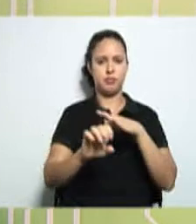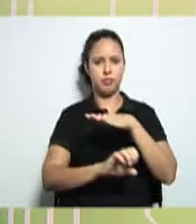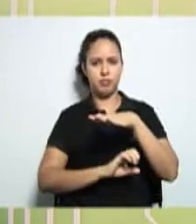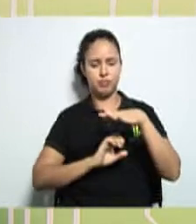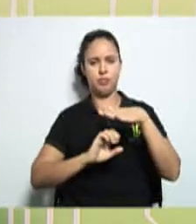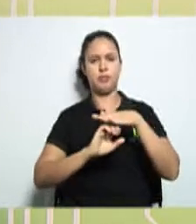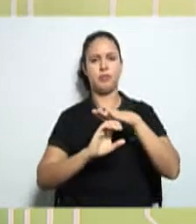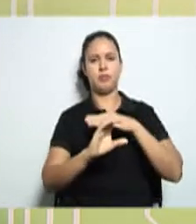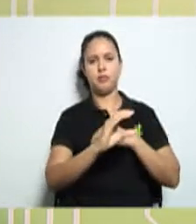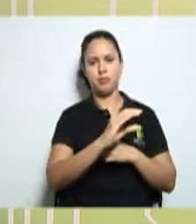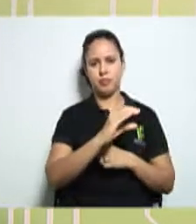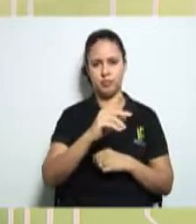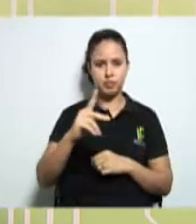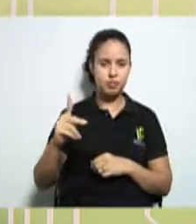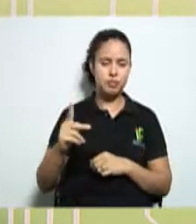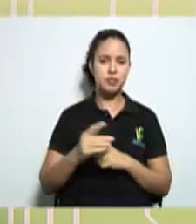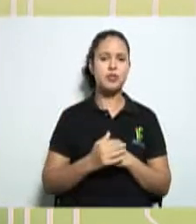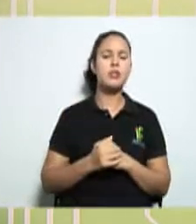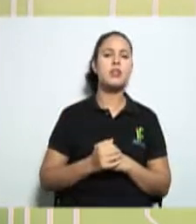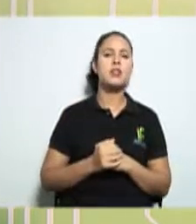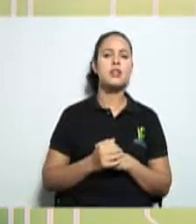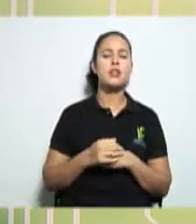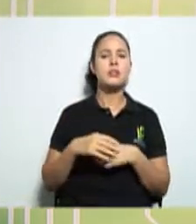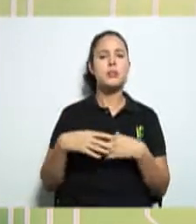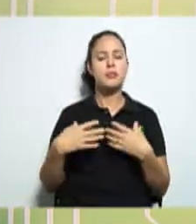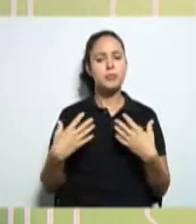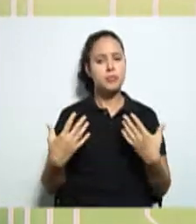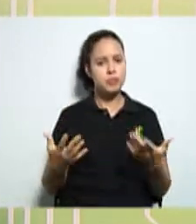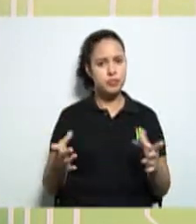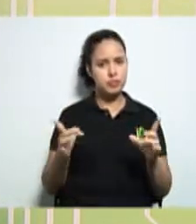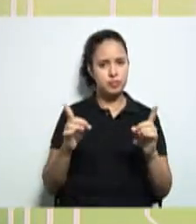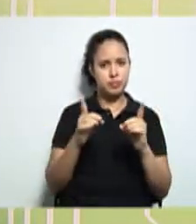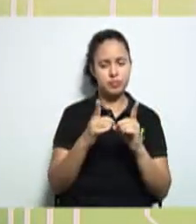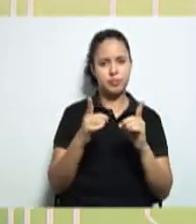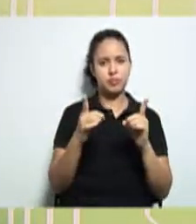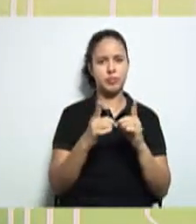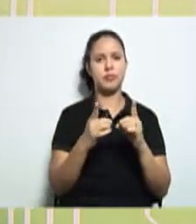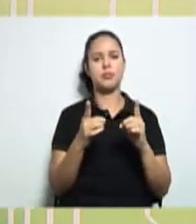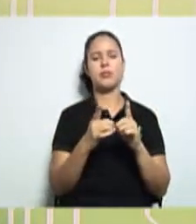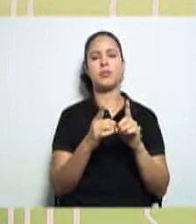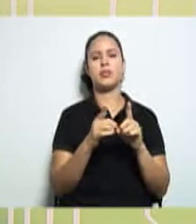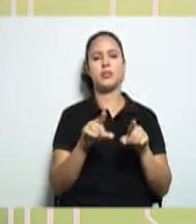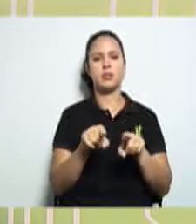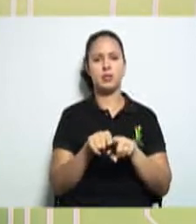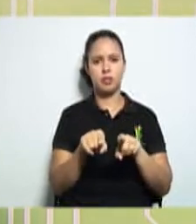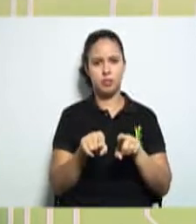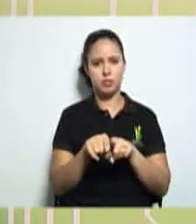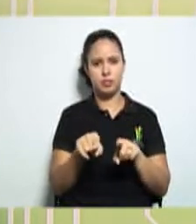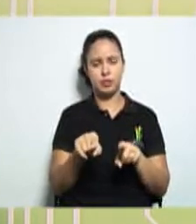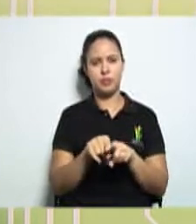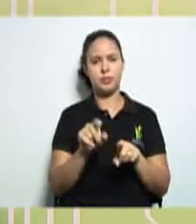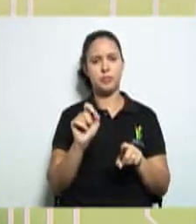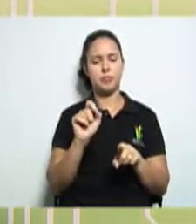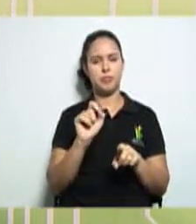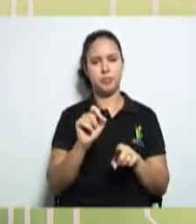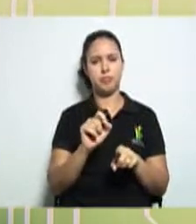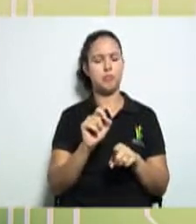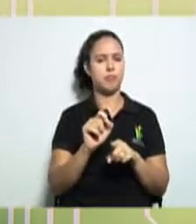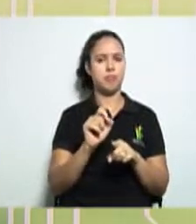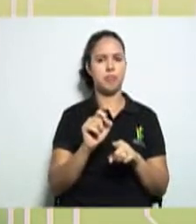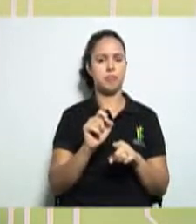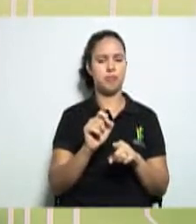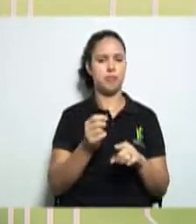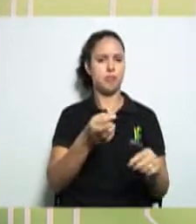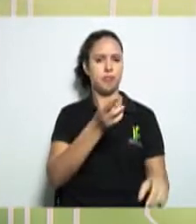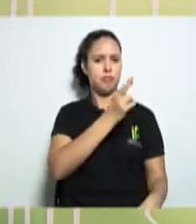dentro de uma cooperativa. Então, para fins didáticos e para fins de delegar